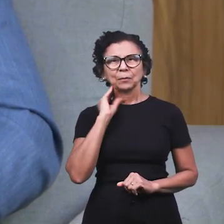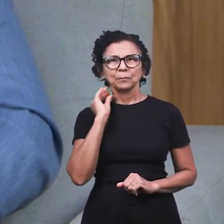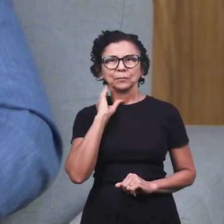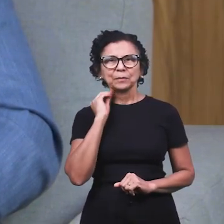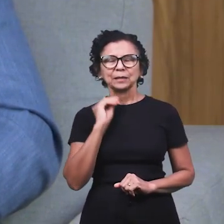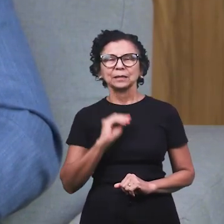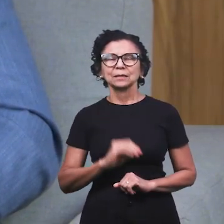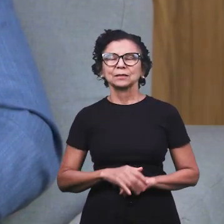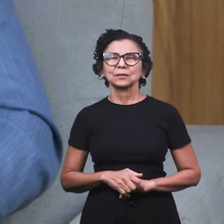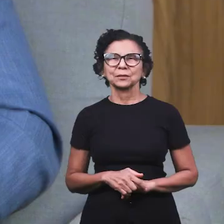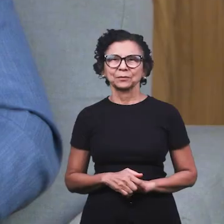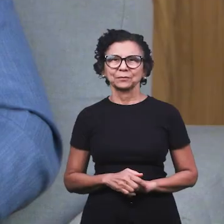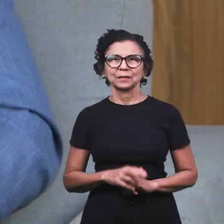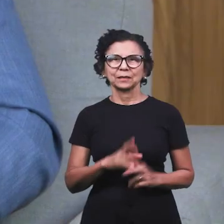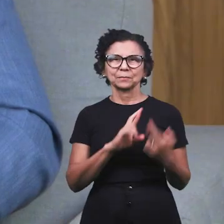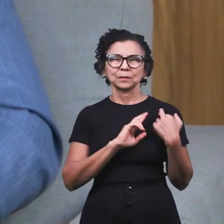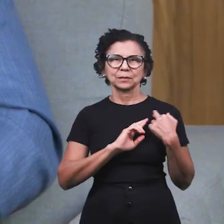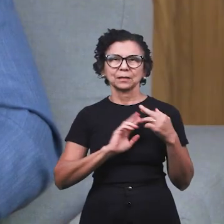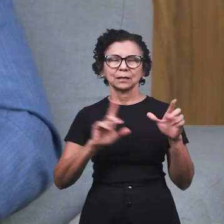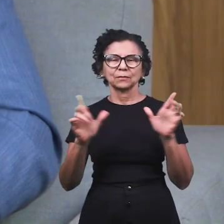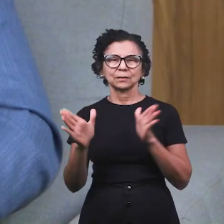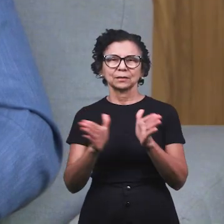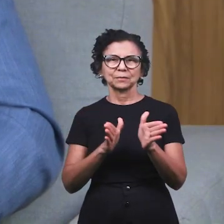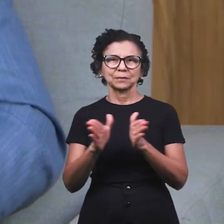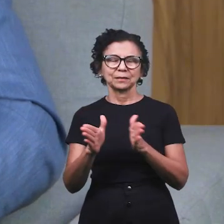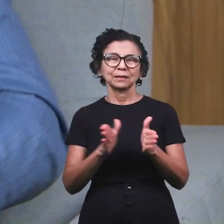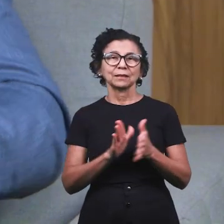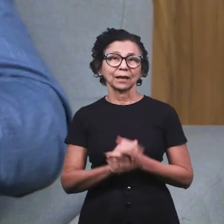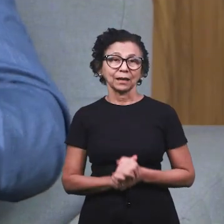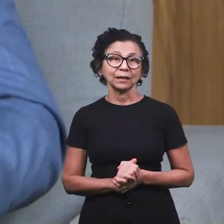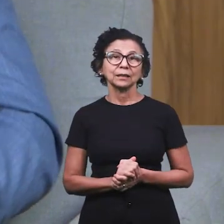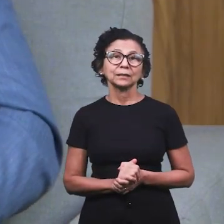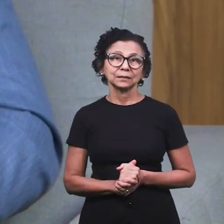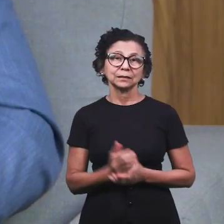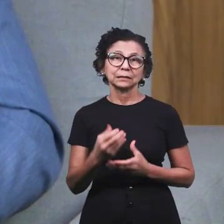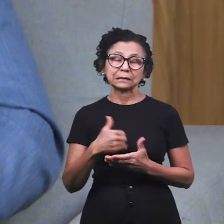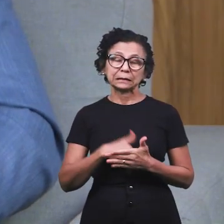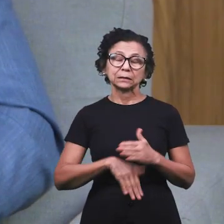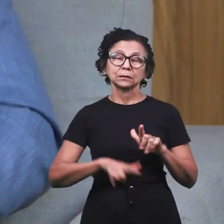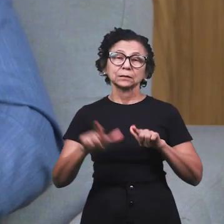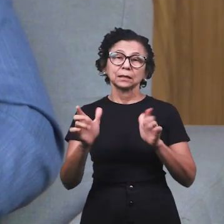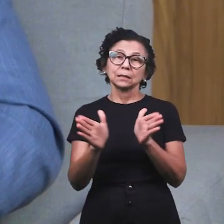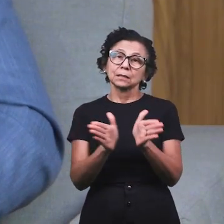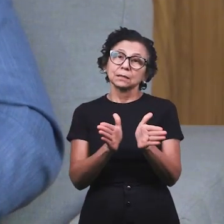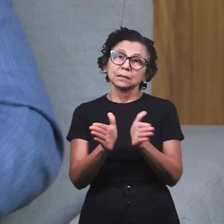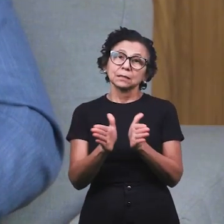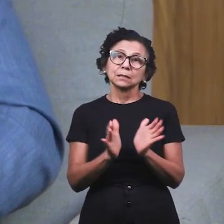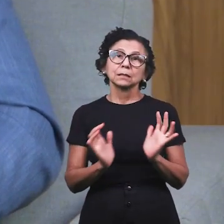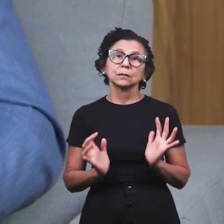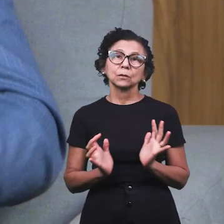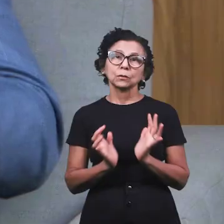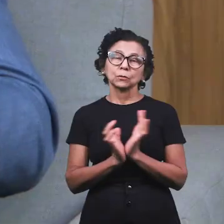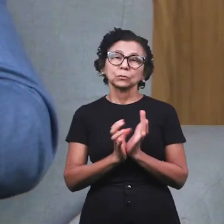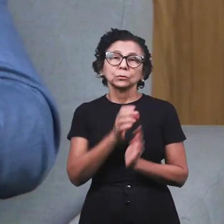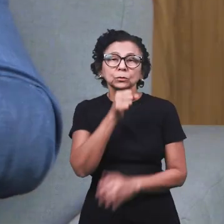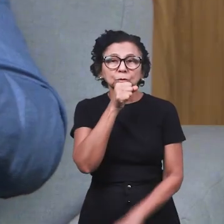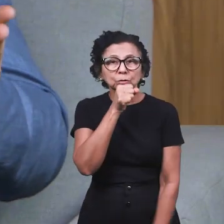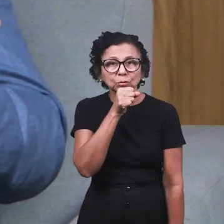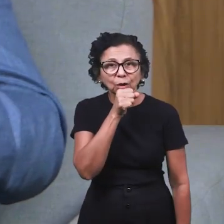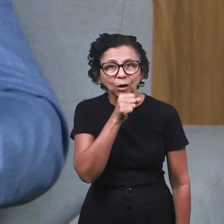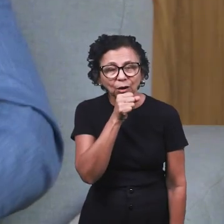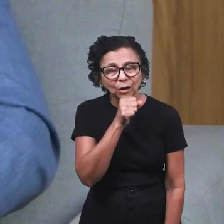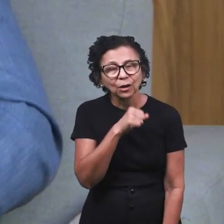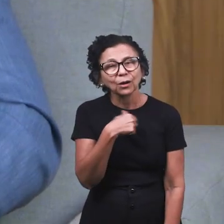que é o responsável do trabalho de acessibilidade na obra. E dentro desse trabalho de acessibilidade tem o grupo de idosos que